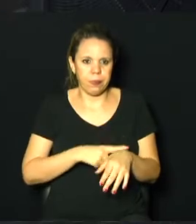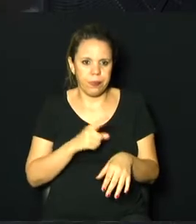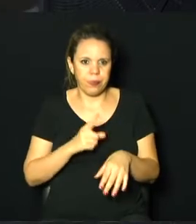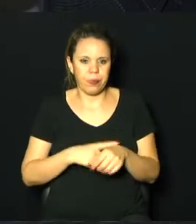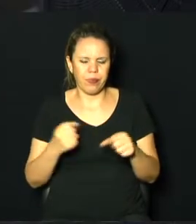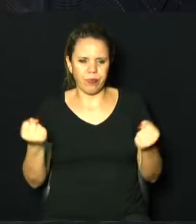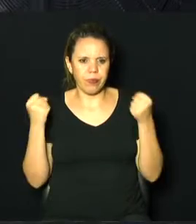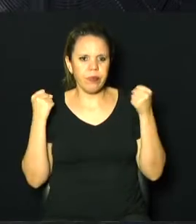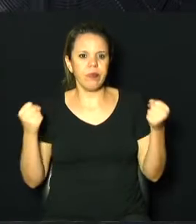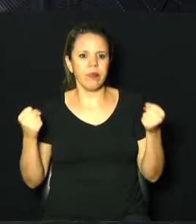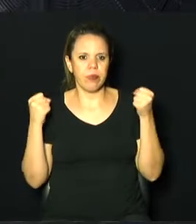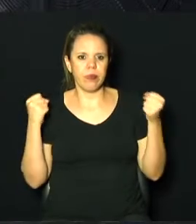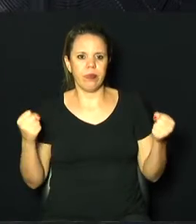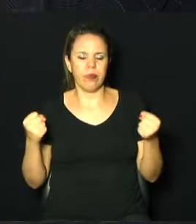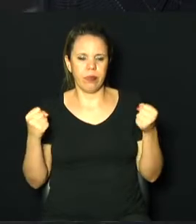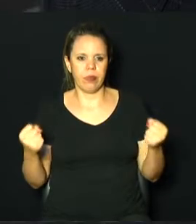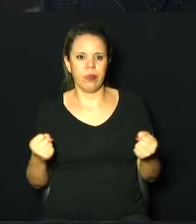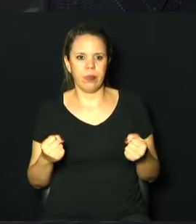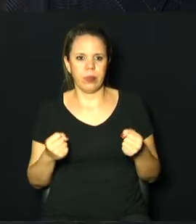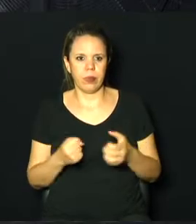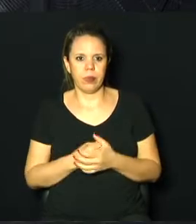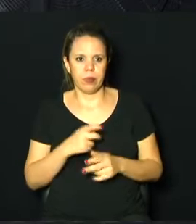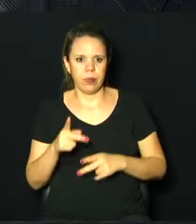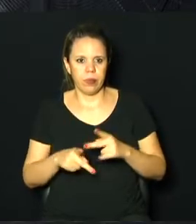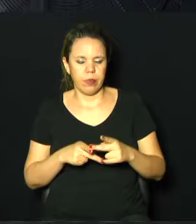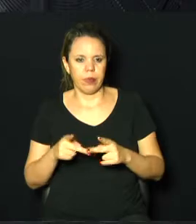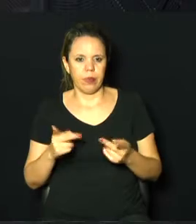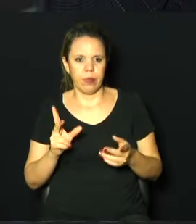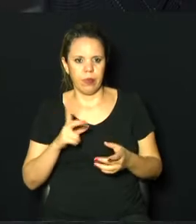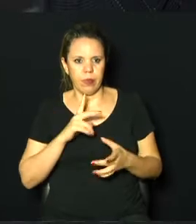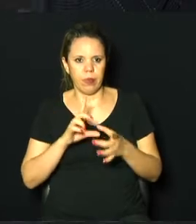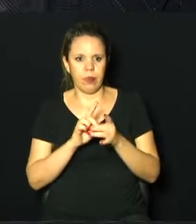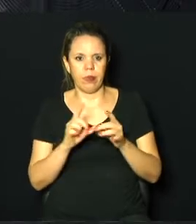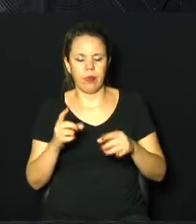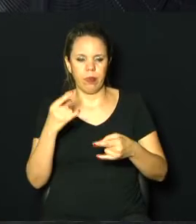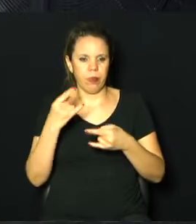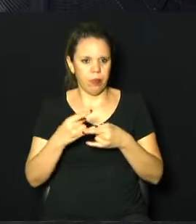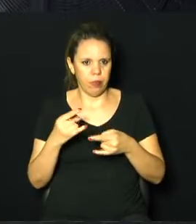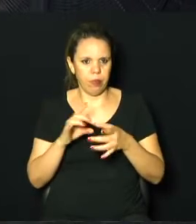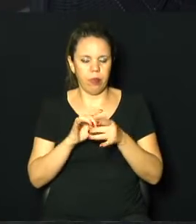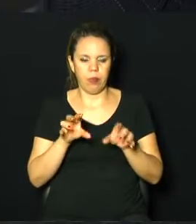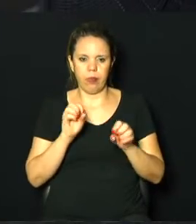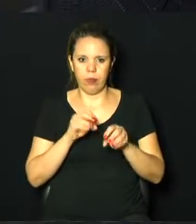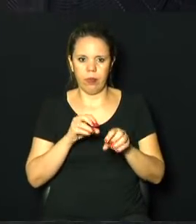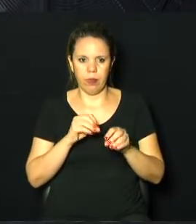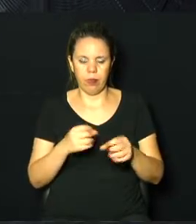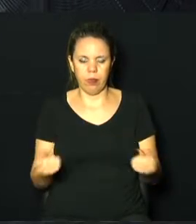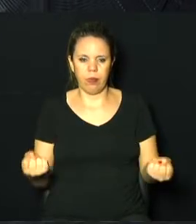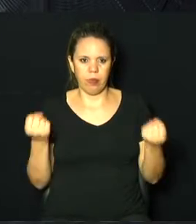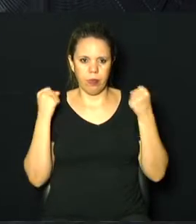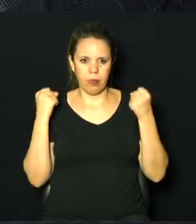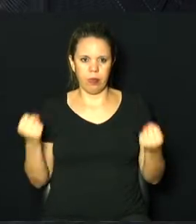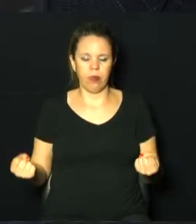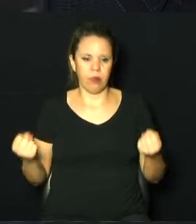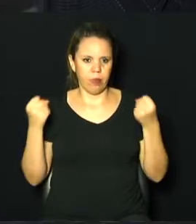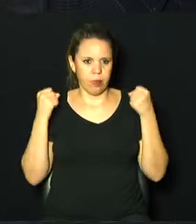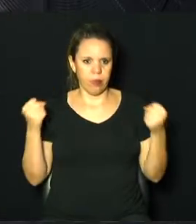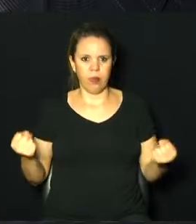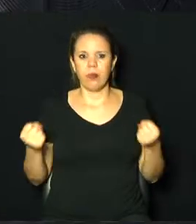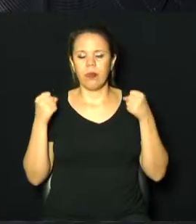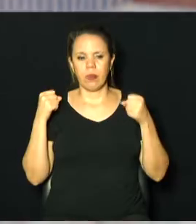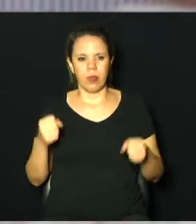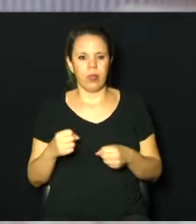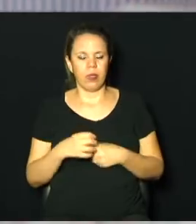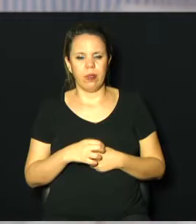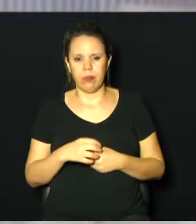algum exercício físico, que hoje o pessoal tem disponibilizado bastante lives, né? Com a questão de exercício